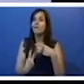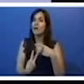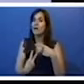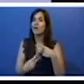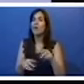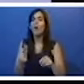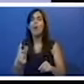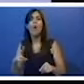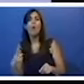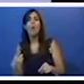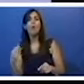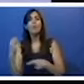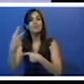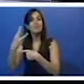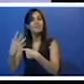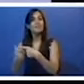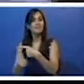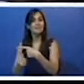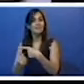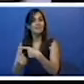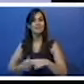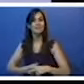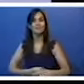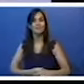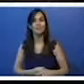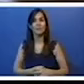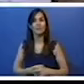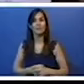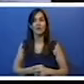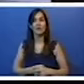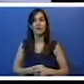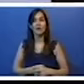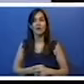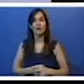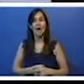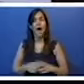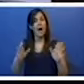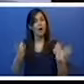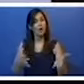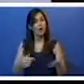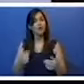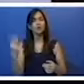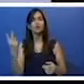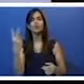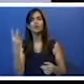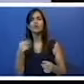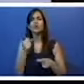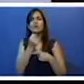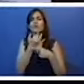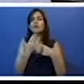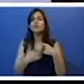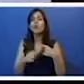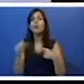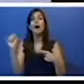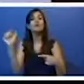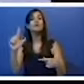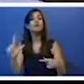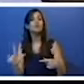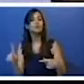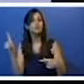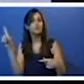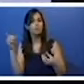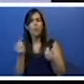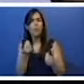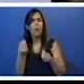e três cestos duas frações para representar a parte Azul a